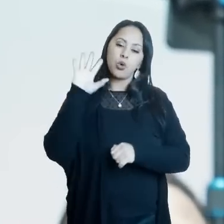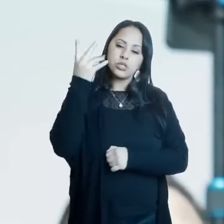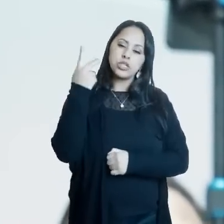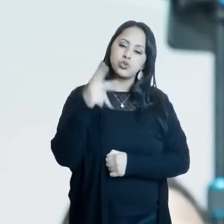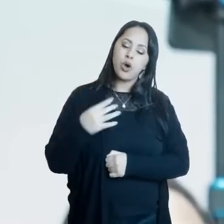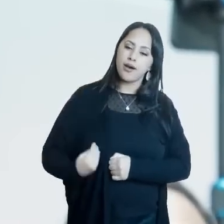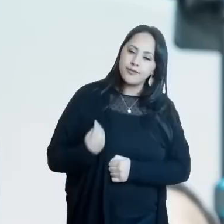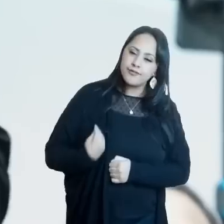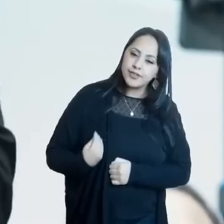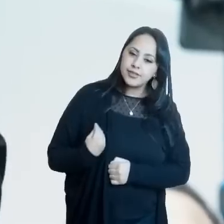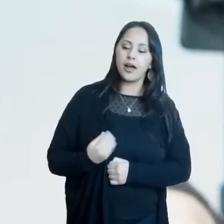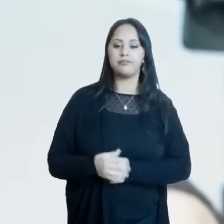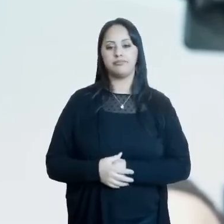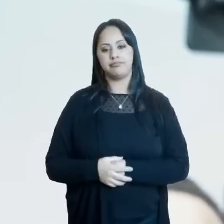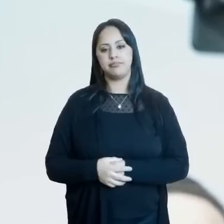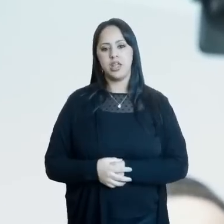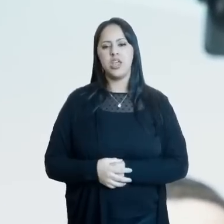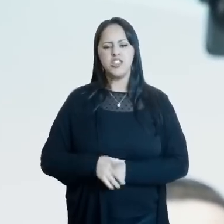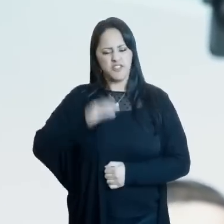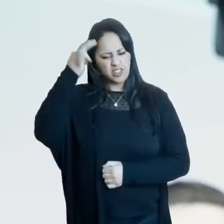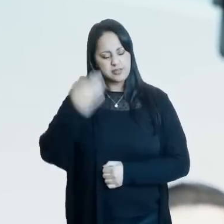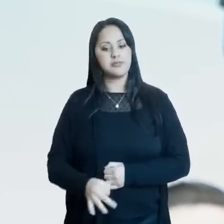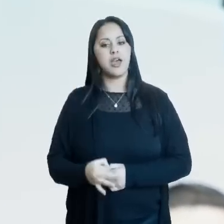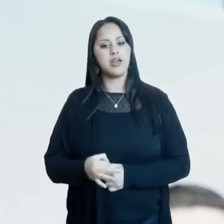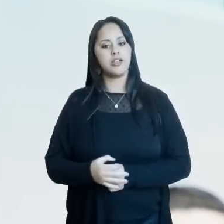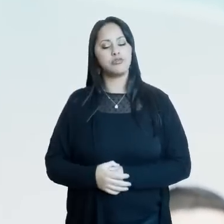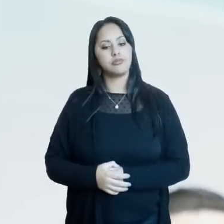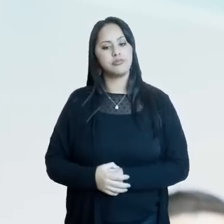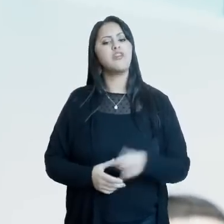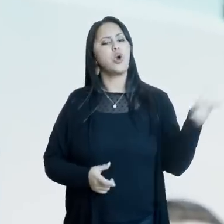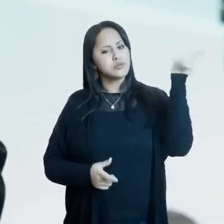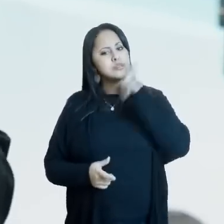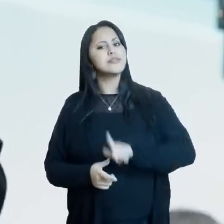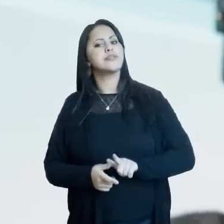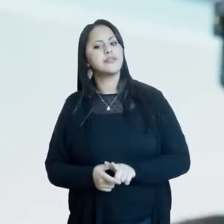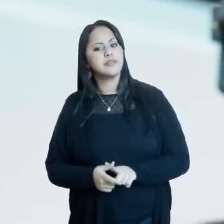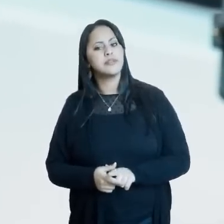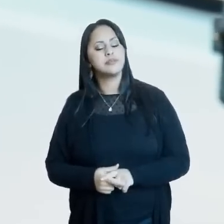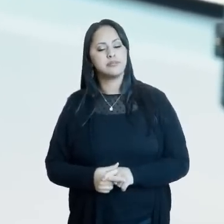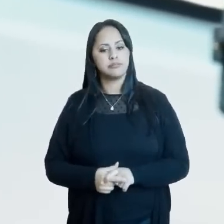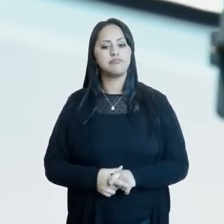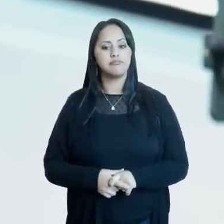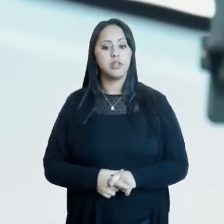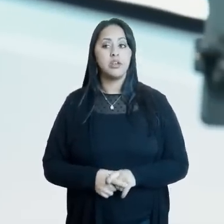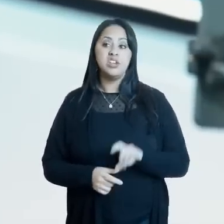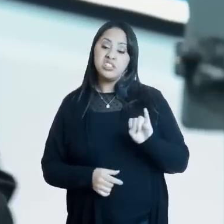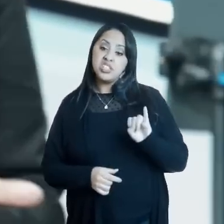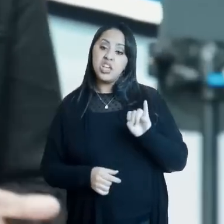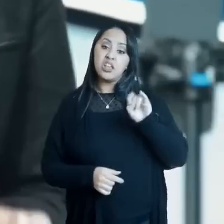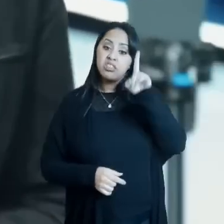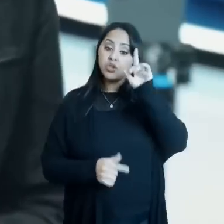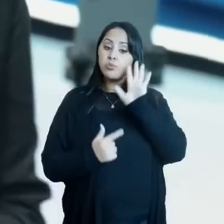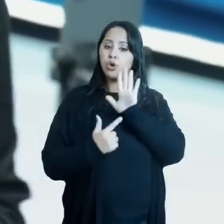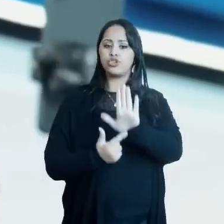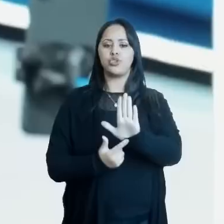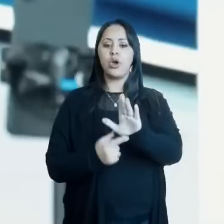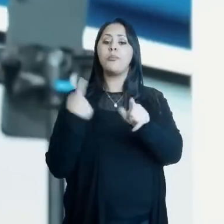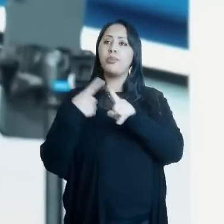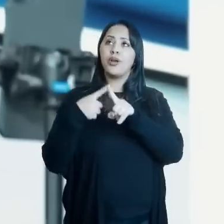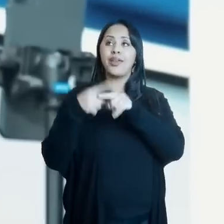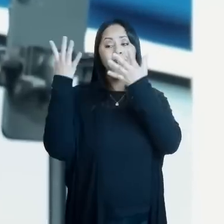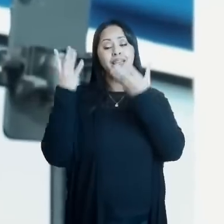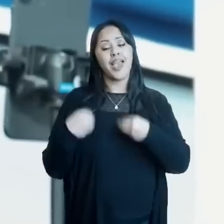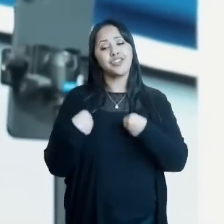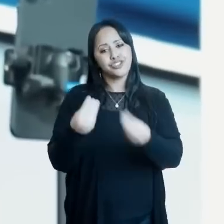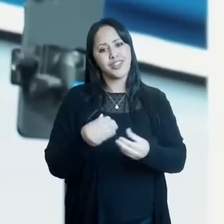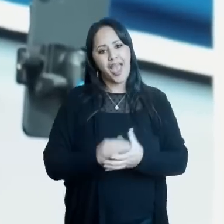acontecer. Você tem que acreditar que vai dar certo. Acreditar que naquilo que ele te mostrou. Então, se ele te mostrou algo, é porque ele tem a intenção de